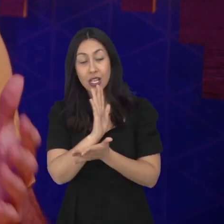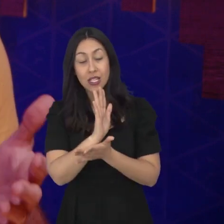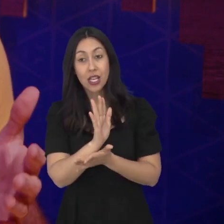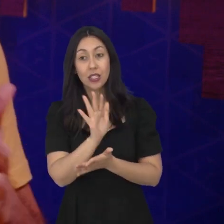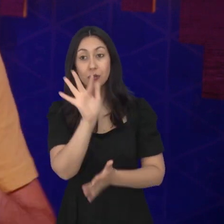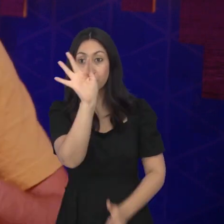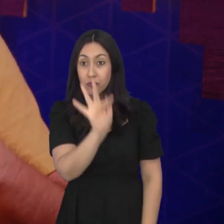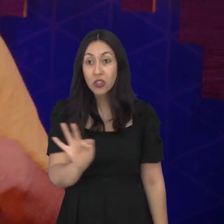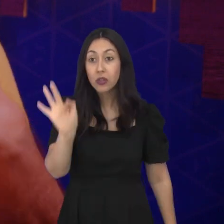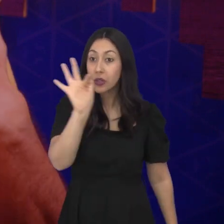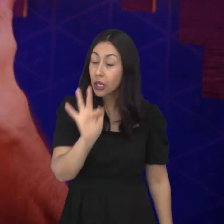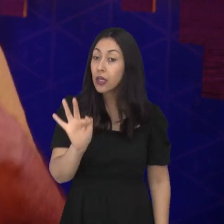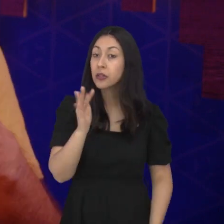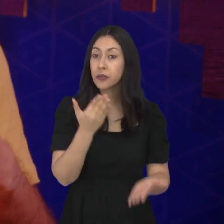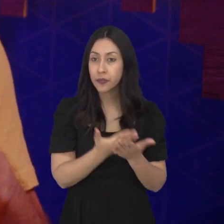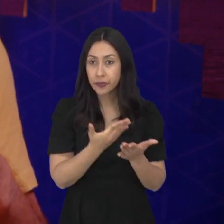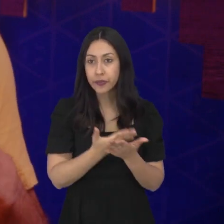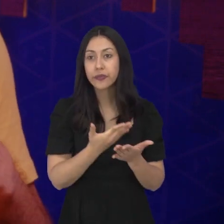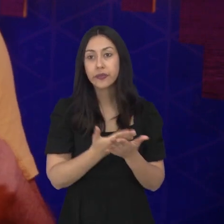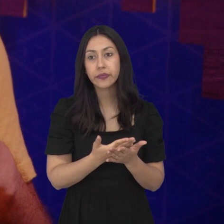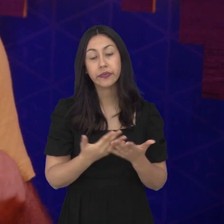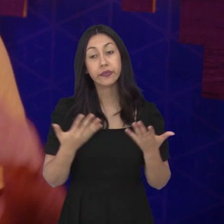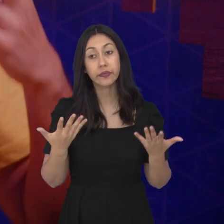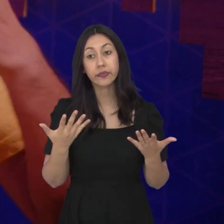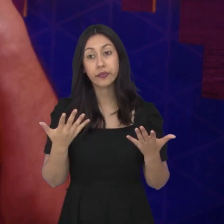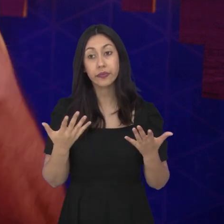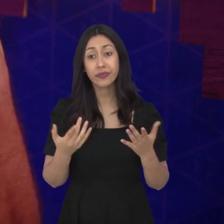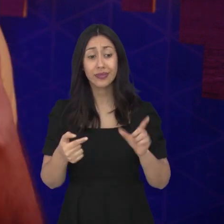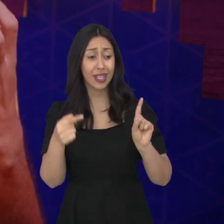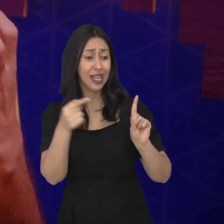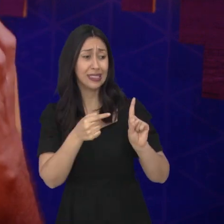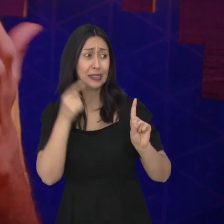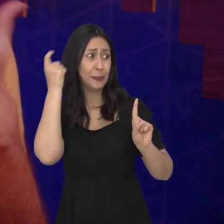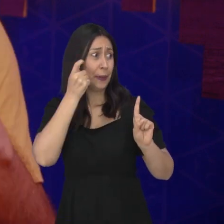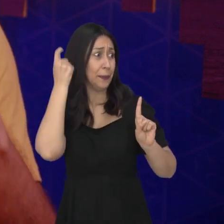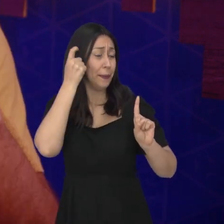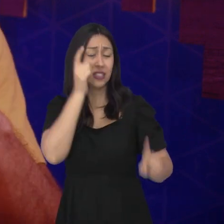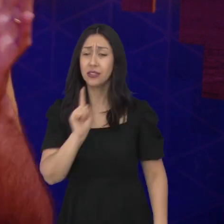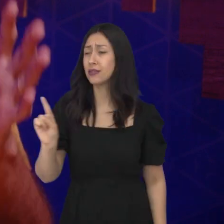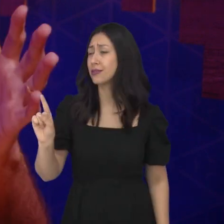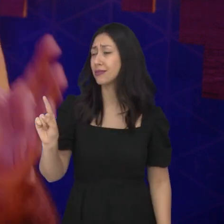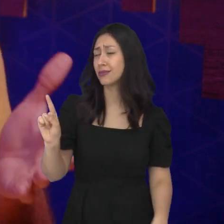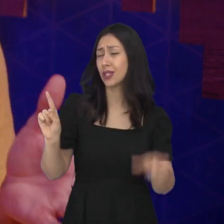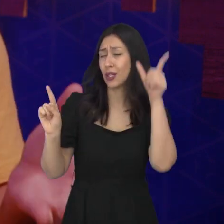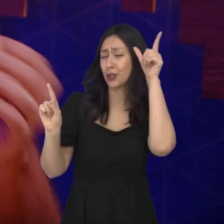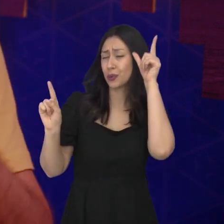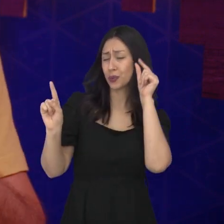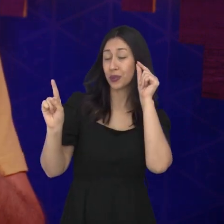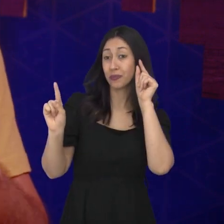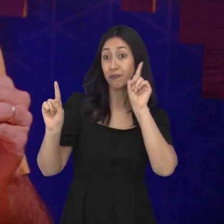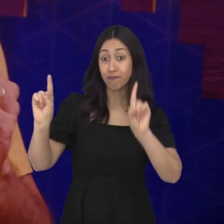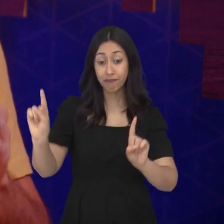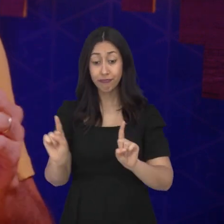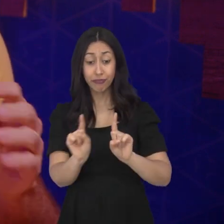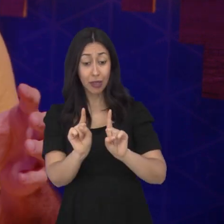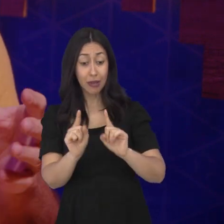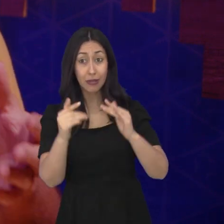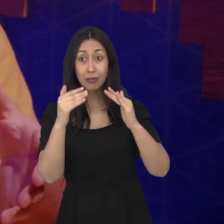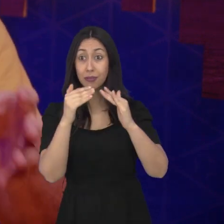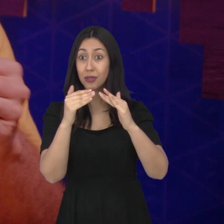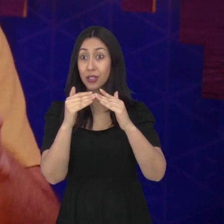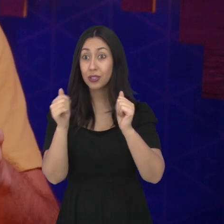uma universidade e tal, ela quer estudar. Então uma toda bitoladona e a outra toda leve, e elas vão morar